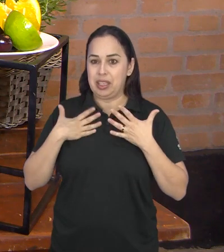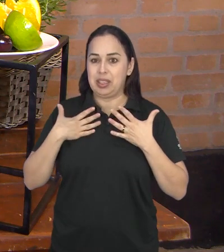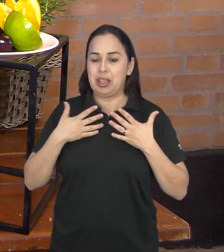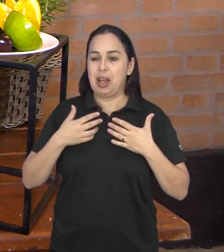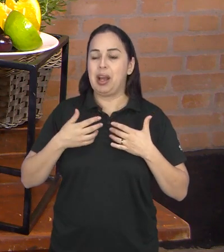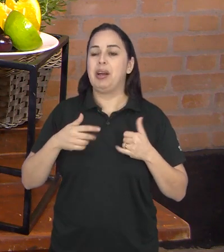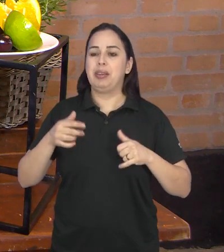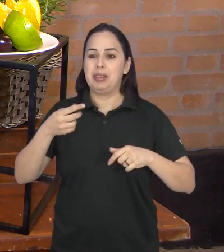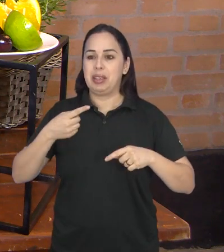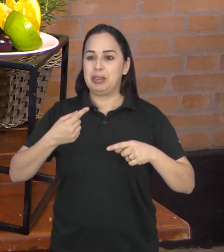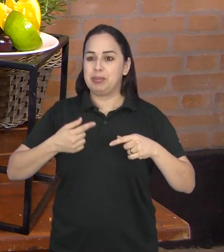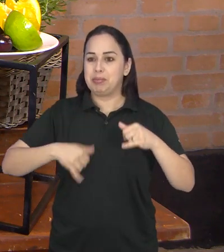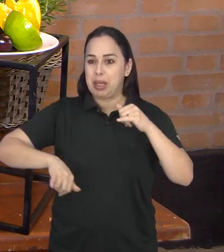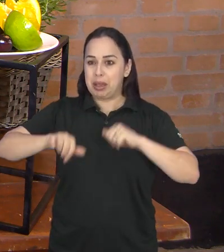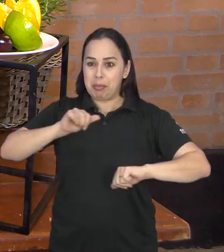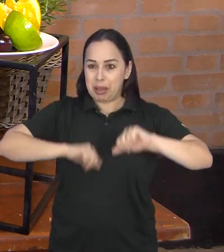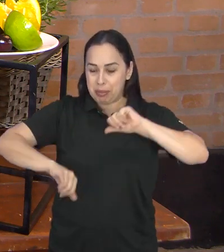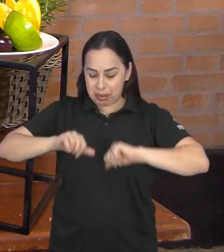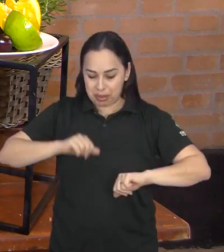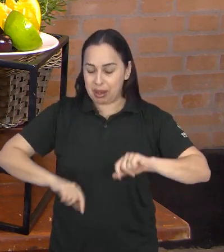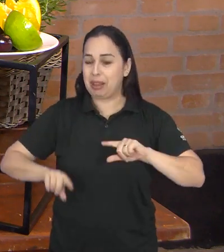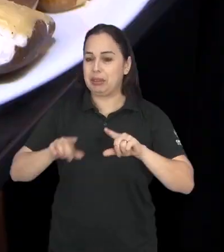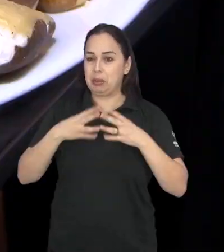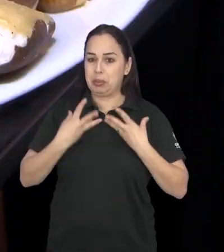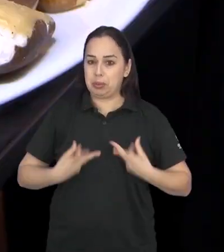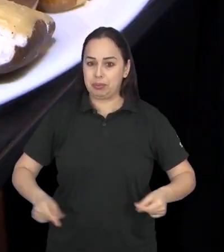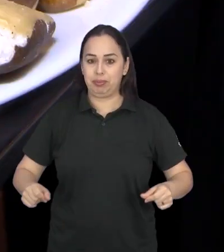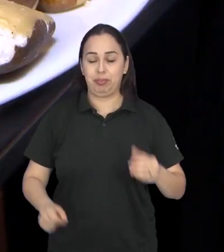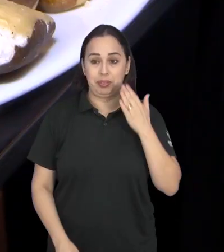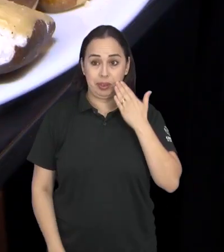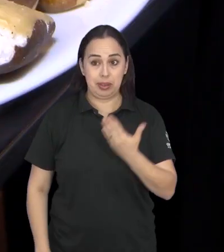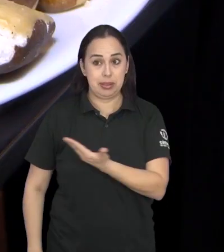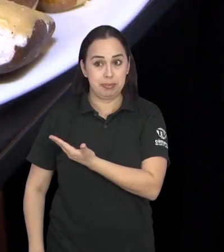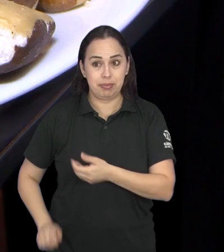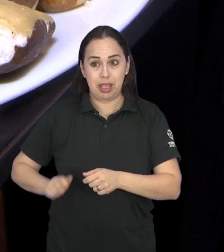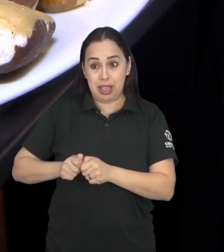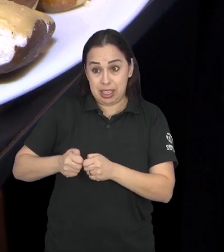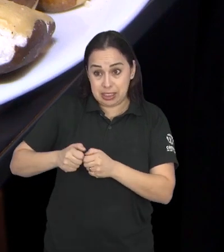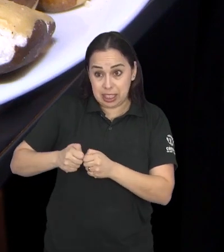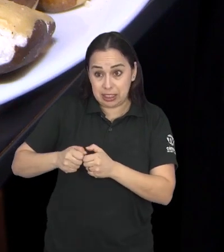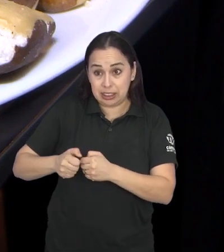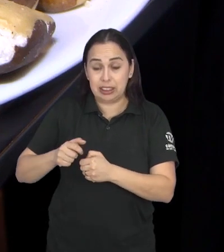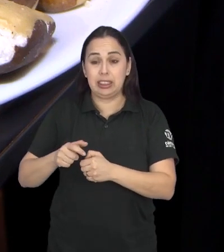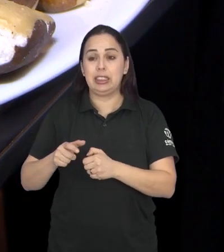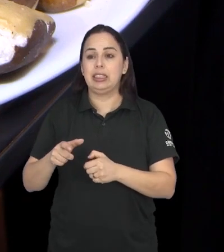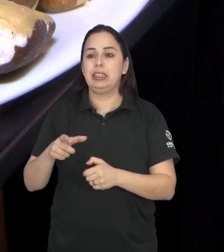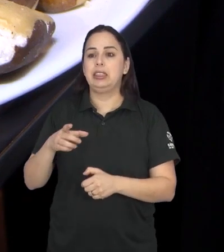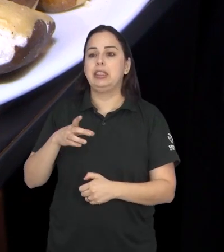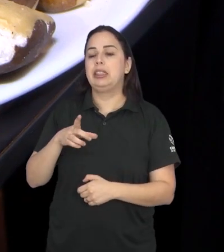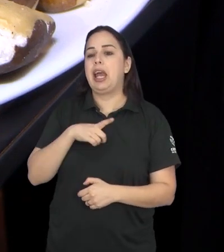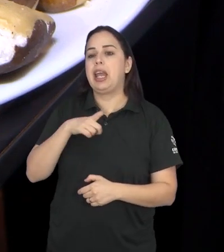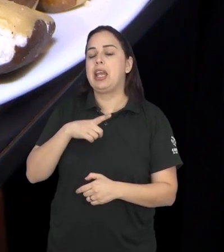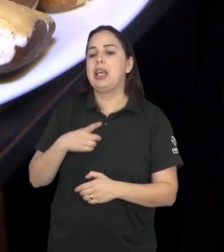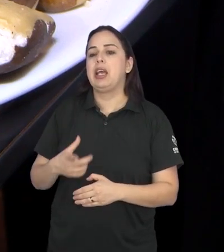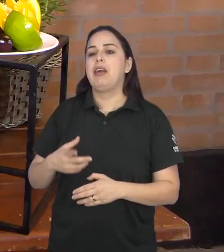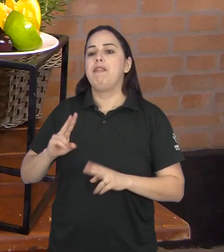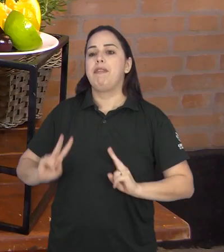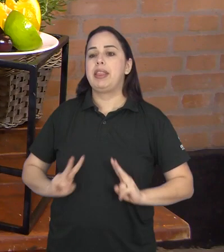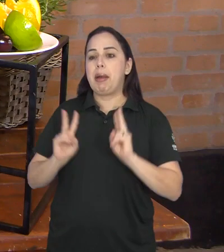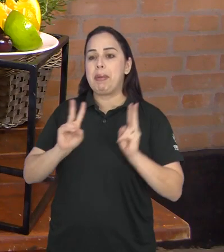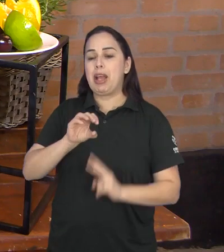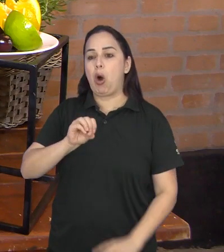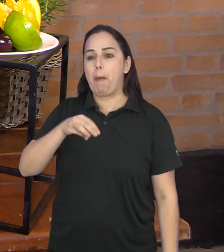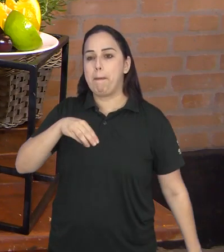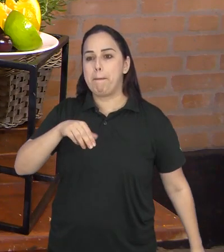antioxidantes. Temos a castanha do Pará. As castanhas, no geral, oferecem ômegas para a gente, né?